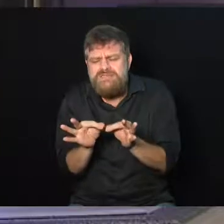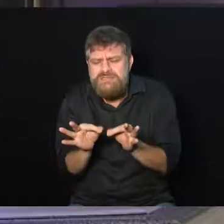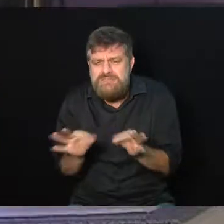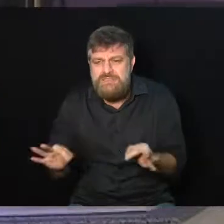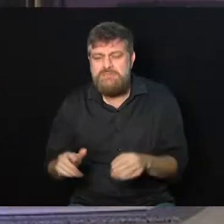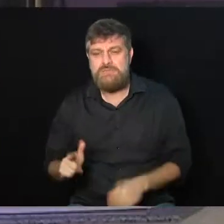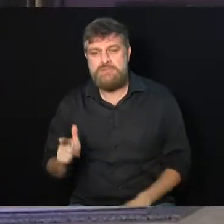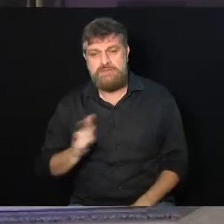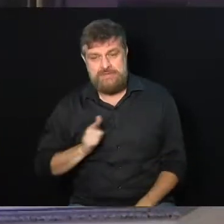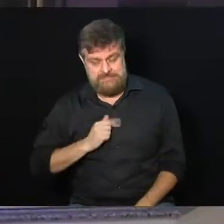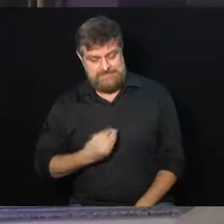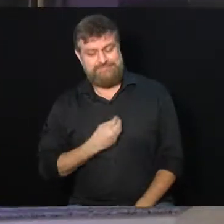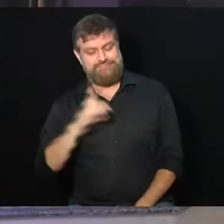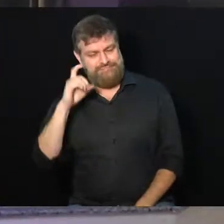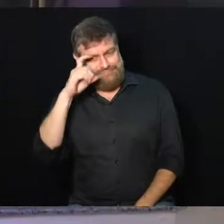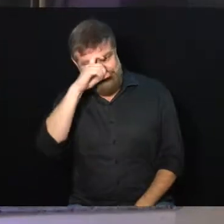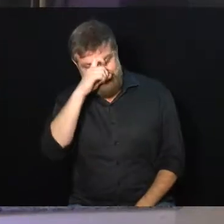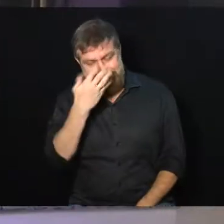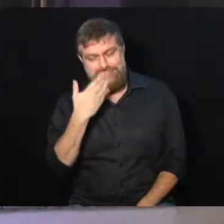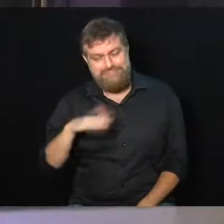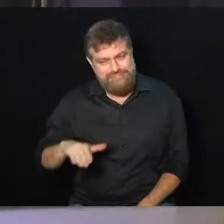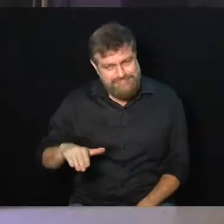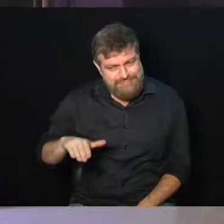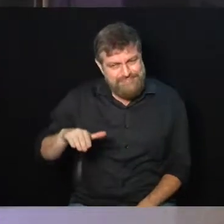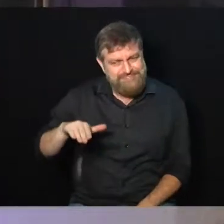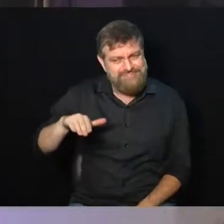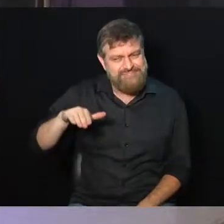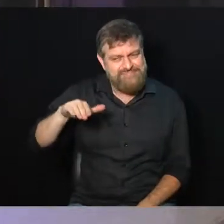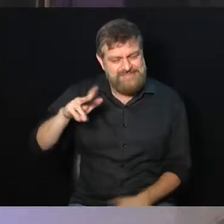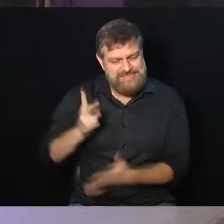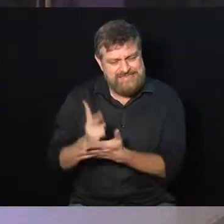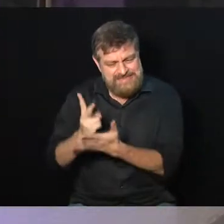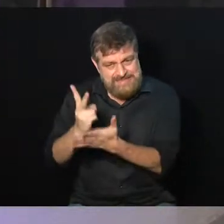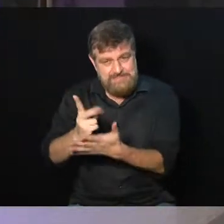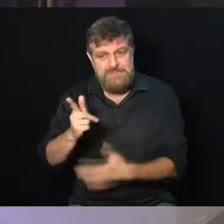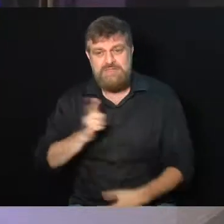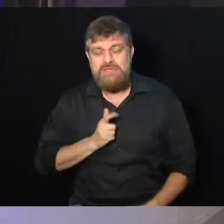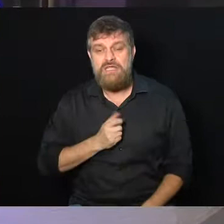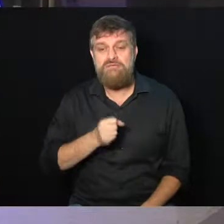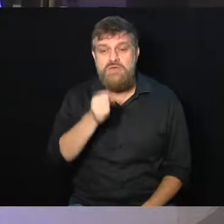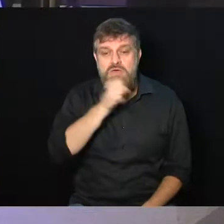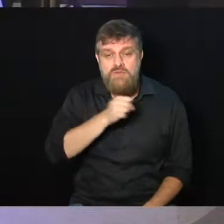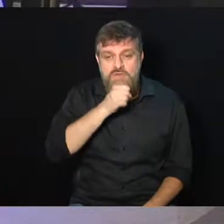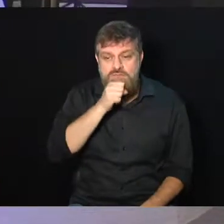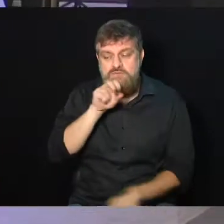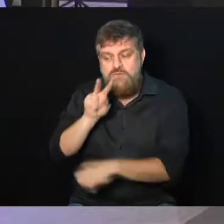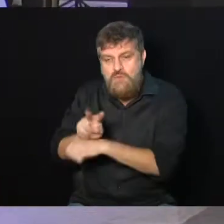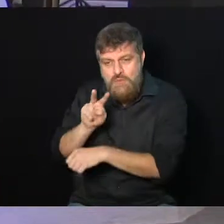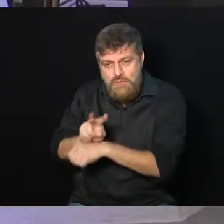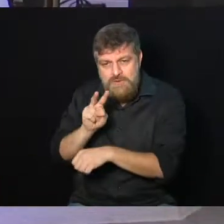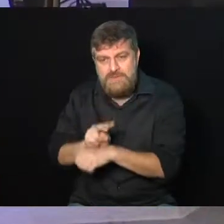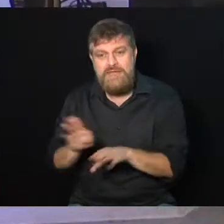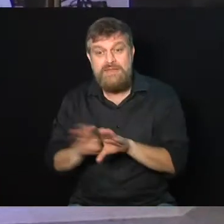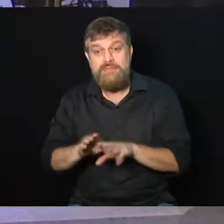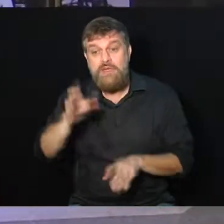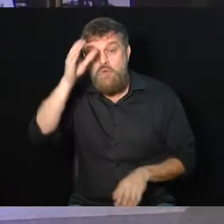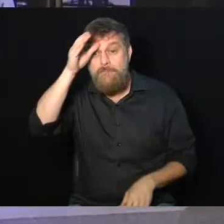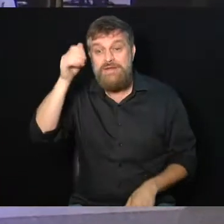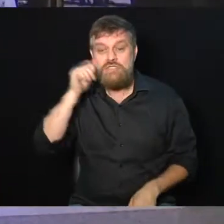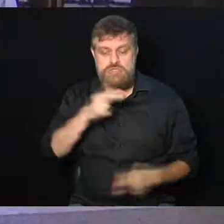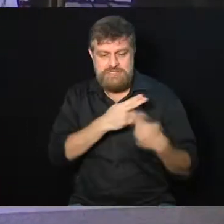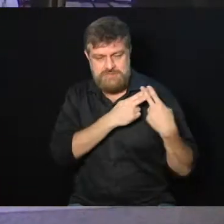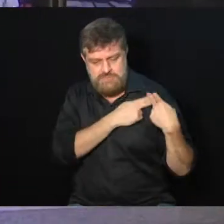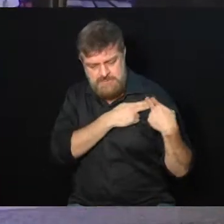conheceu as dificuldades da vida desde muito jovem, criado com os avós e por uma tia,